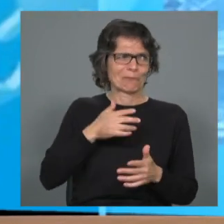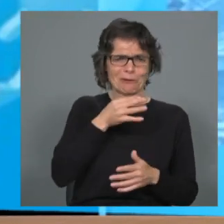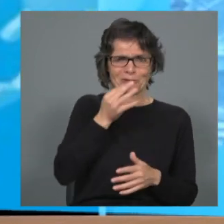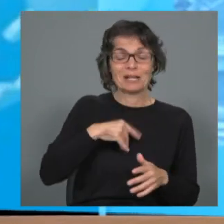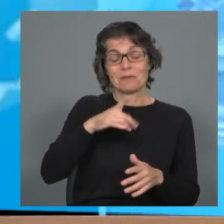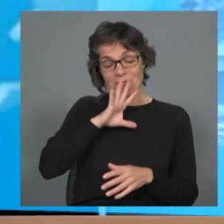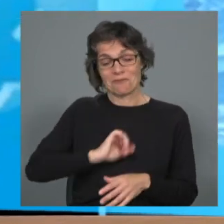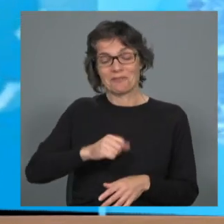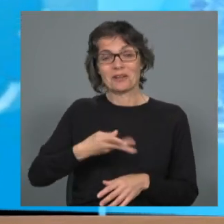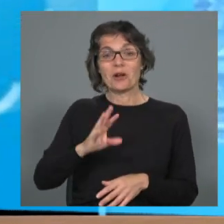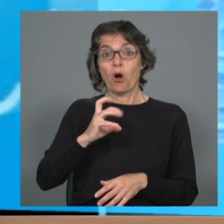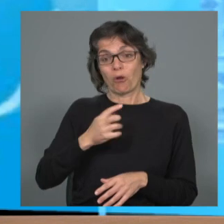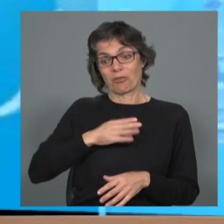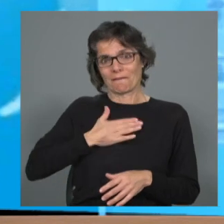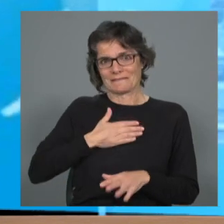8 filhos,